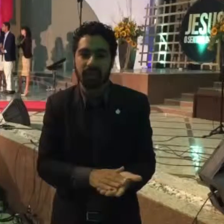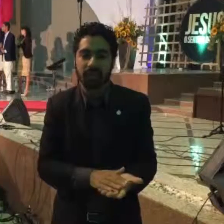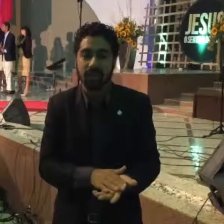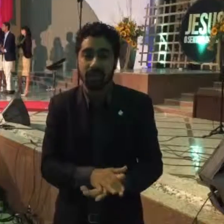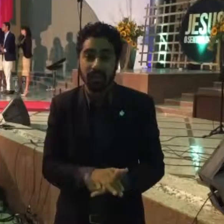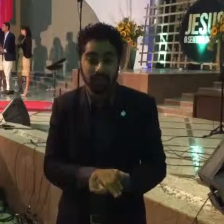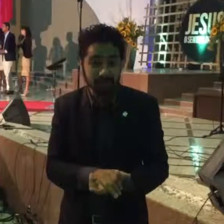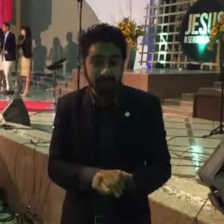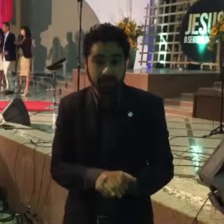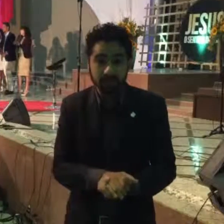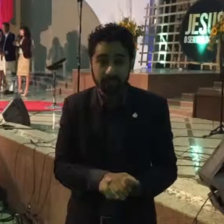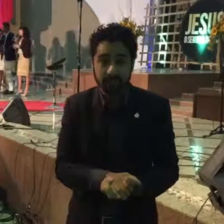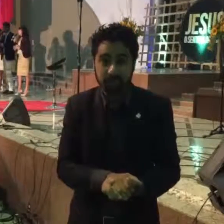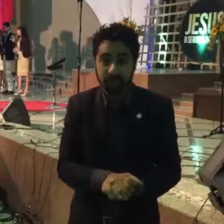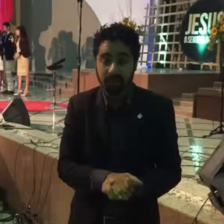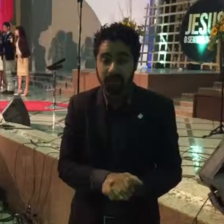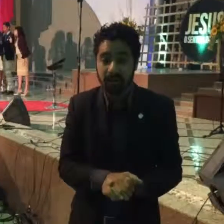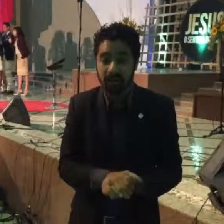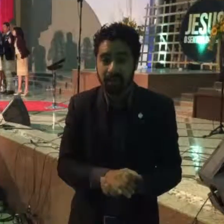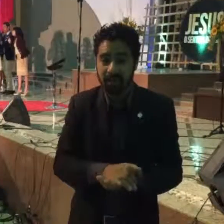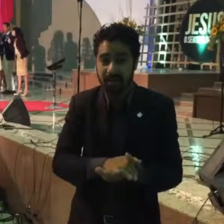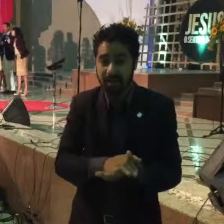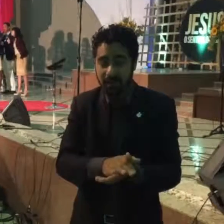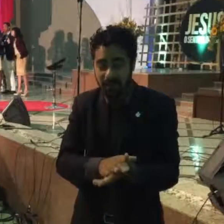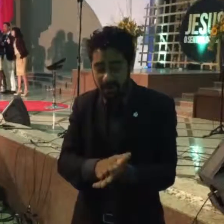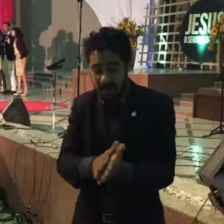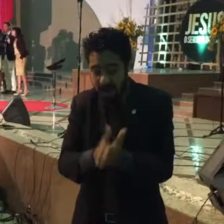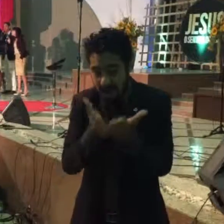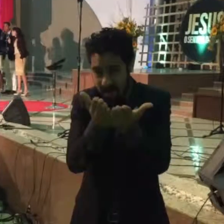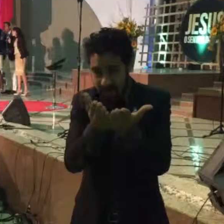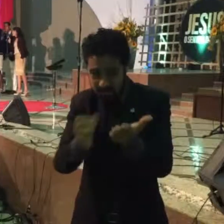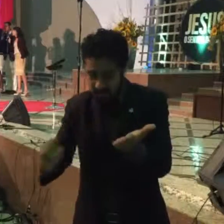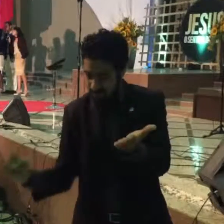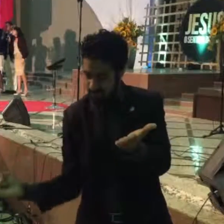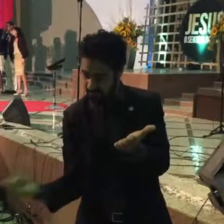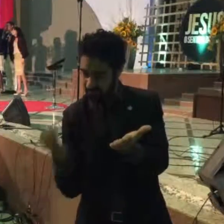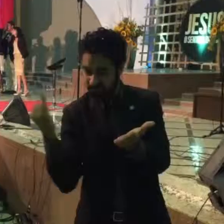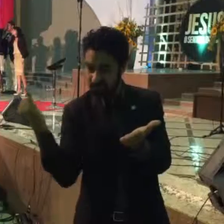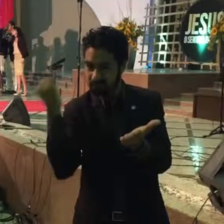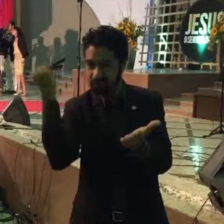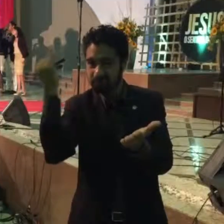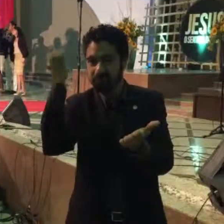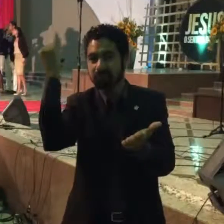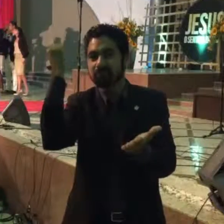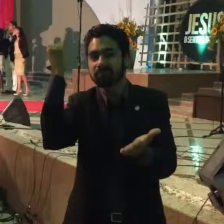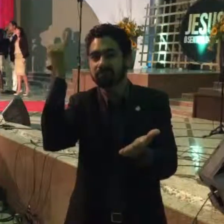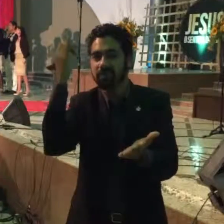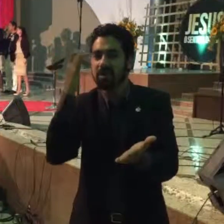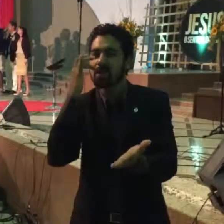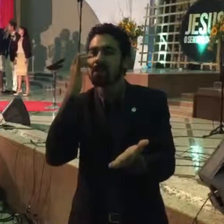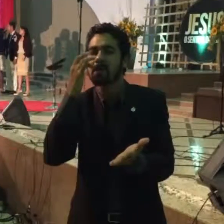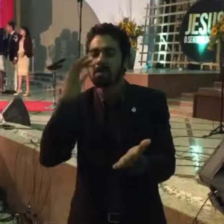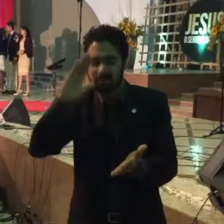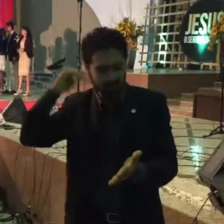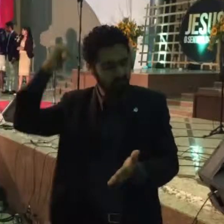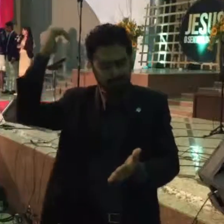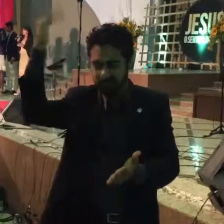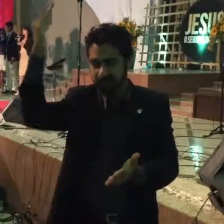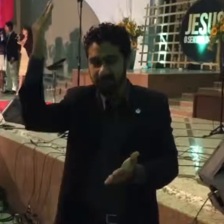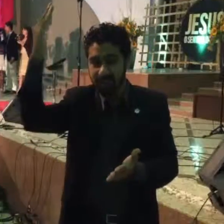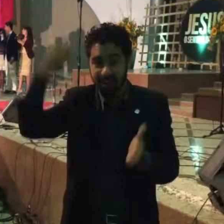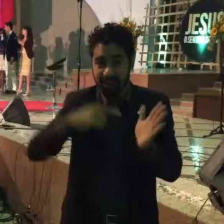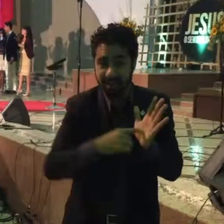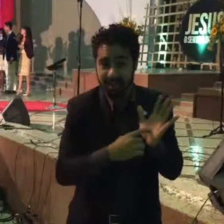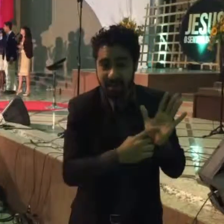Cante Desonso, tem caminhos, escritos